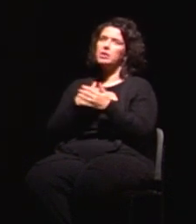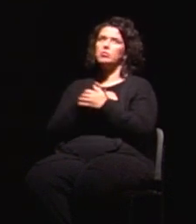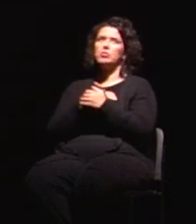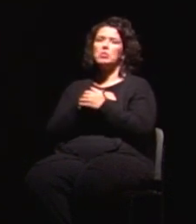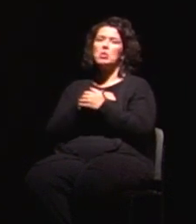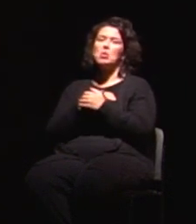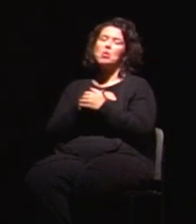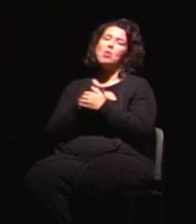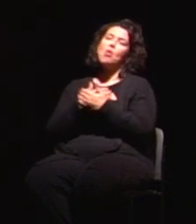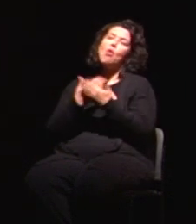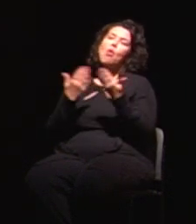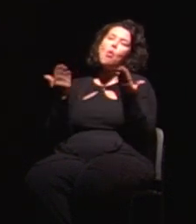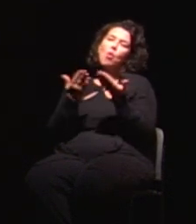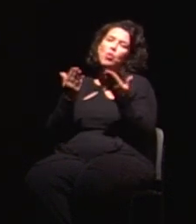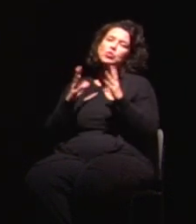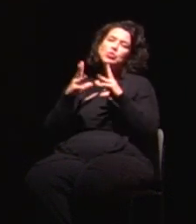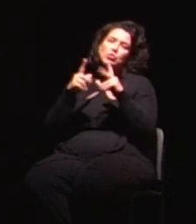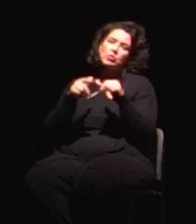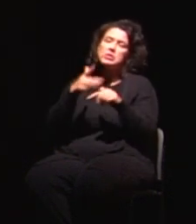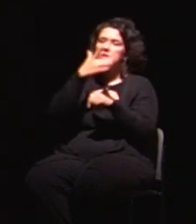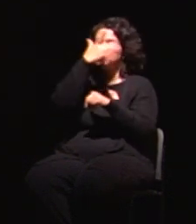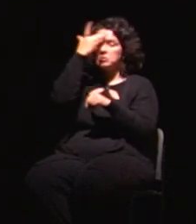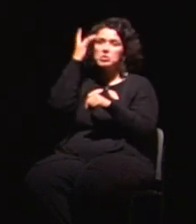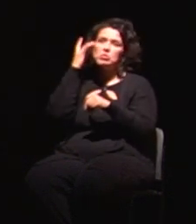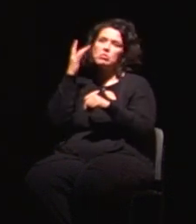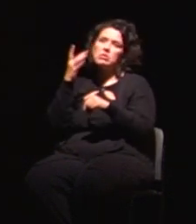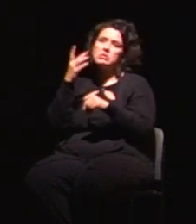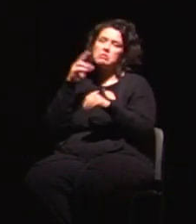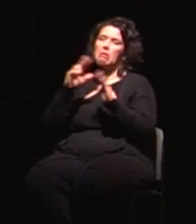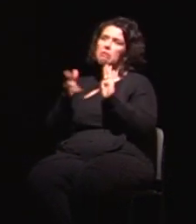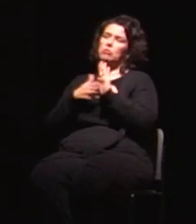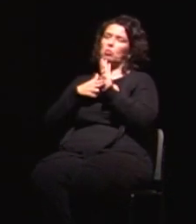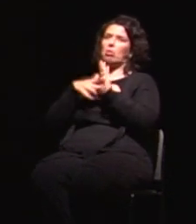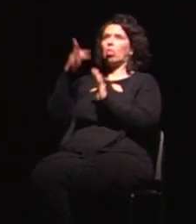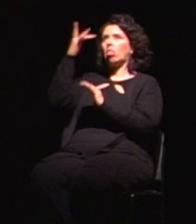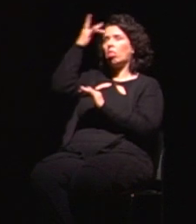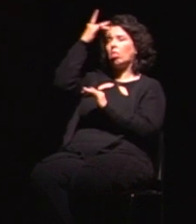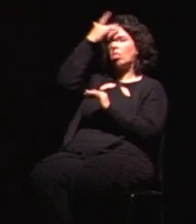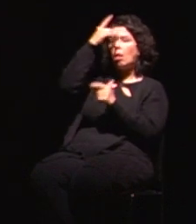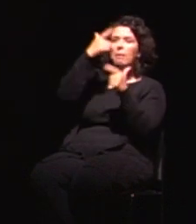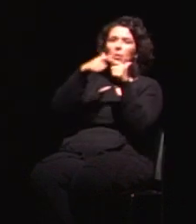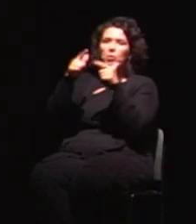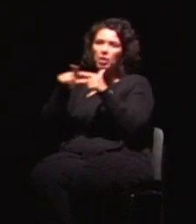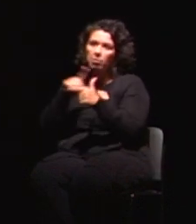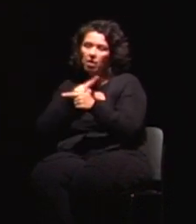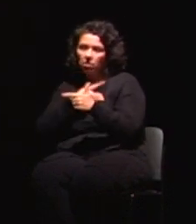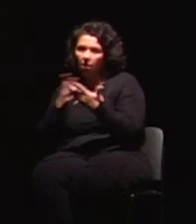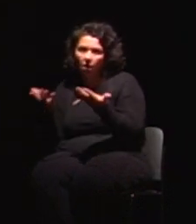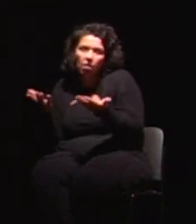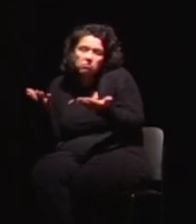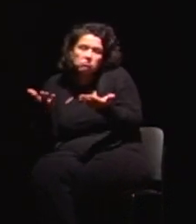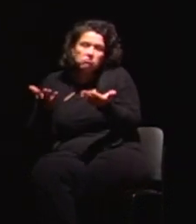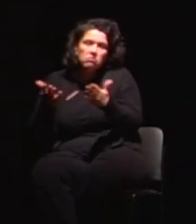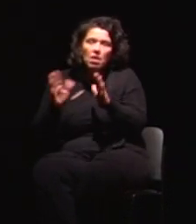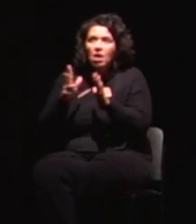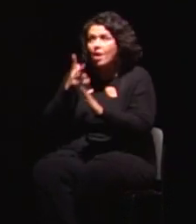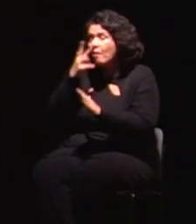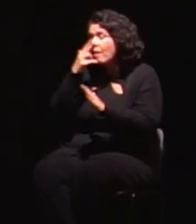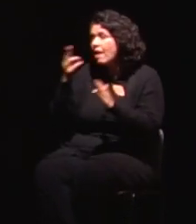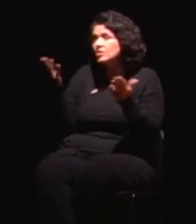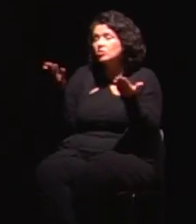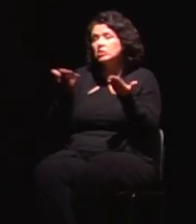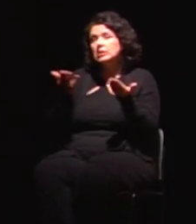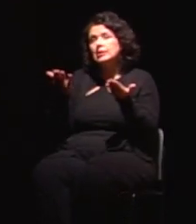é doente mental e tal, eu acho que é um momento da gente rever